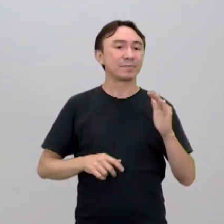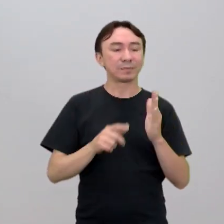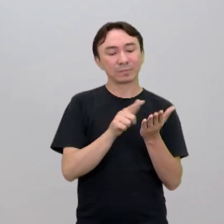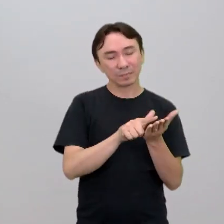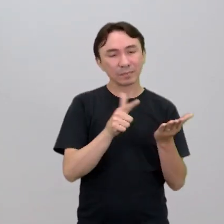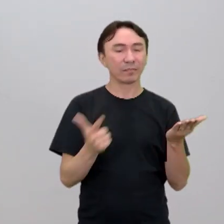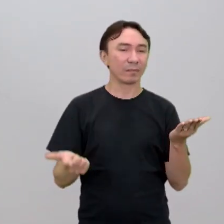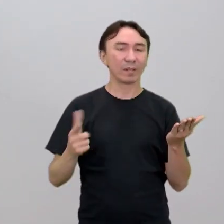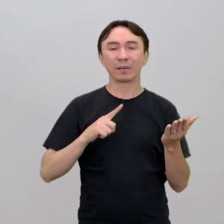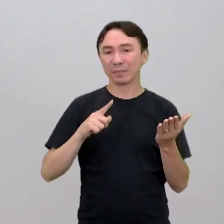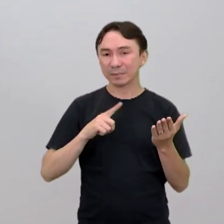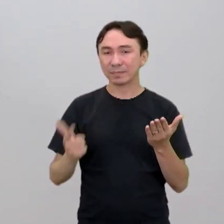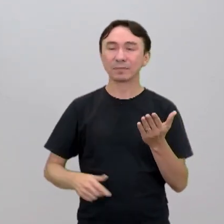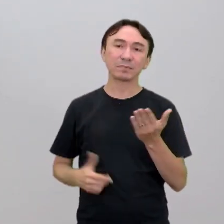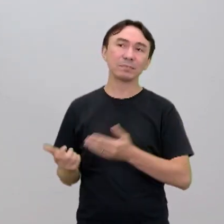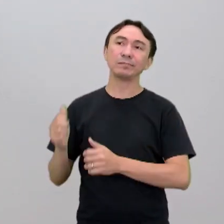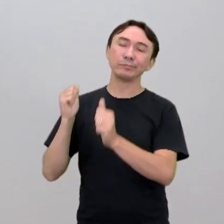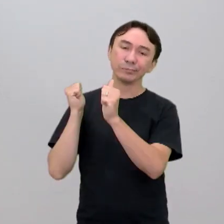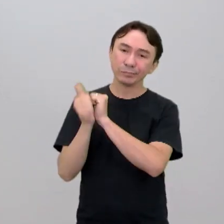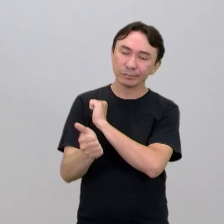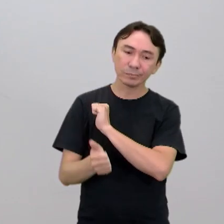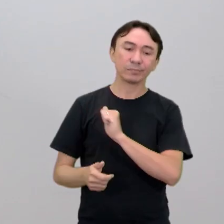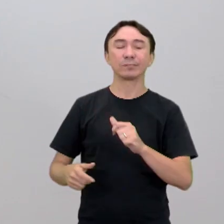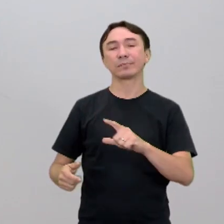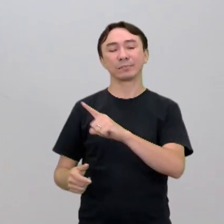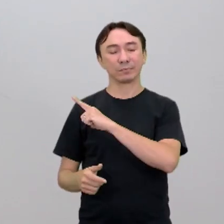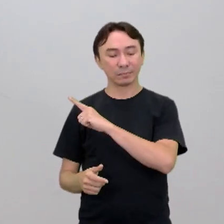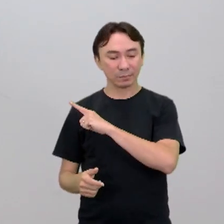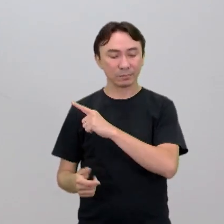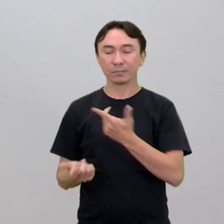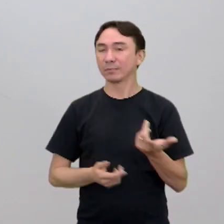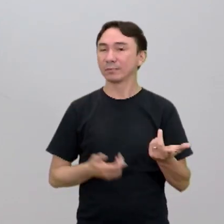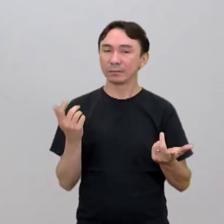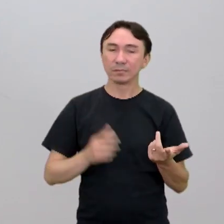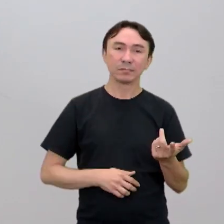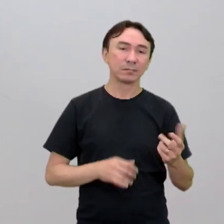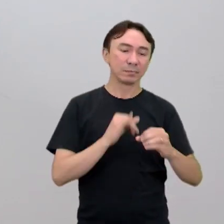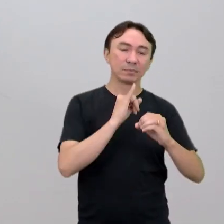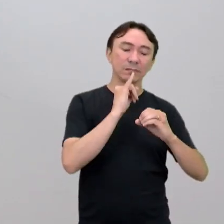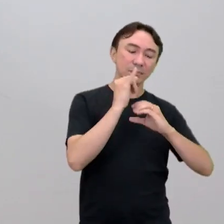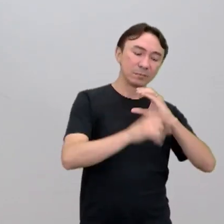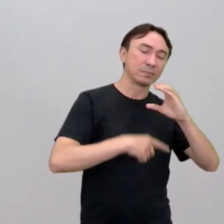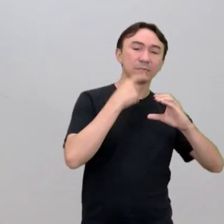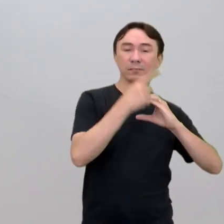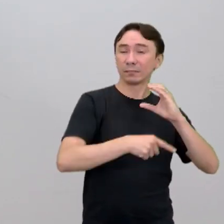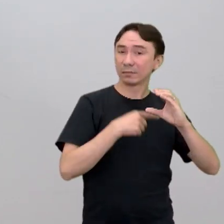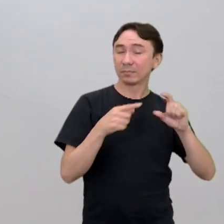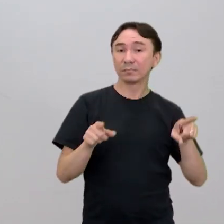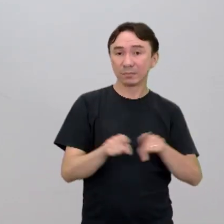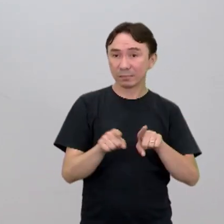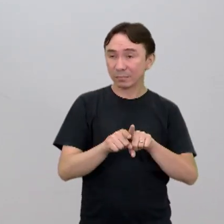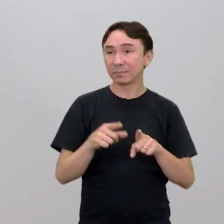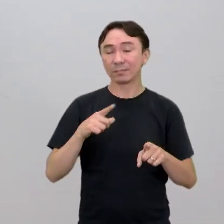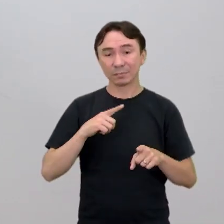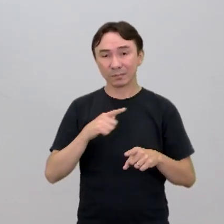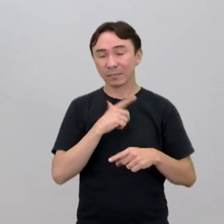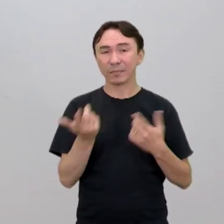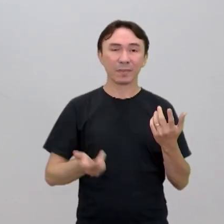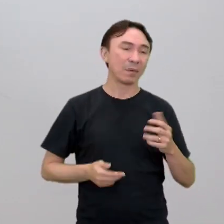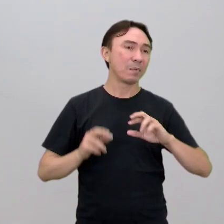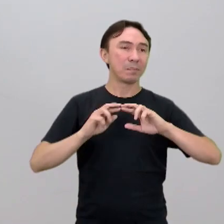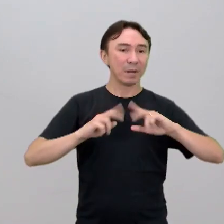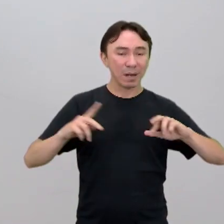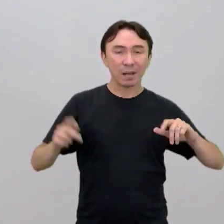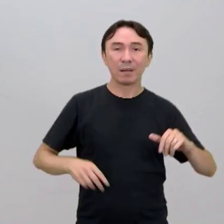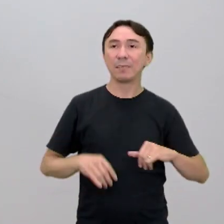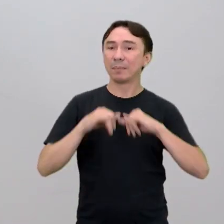questão esportiva, na questão internacional, né? Como a gente está falando de mídia, vai entrar na questão publicitária também, e aí a gente vai conversando, e